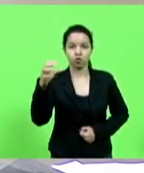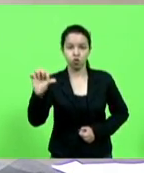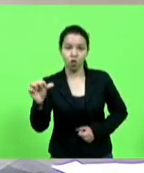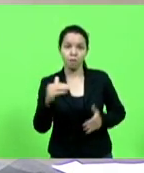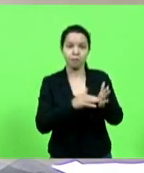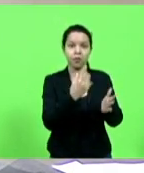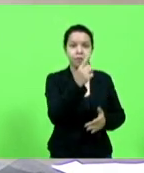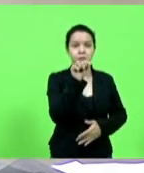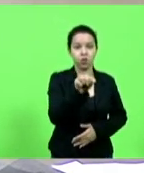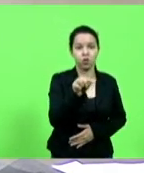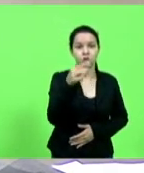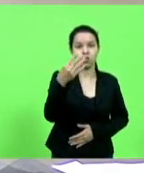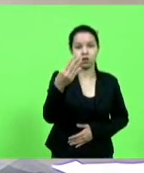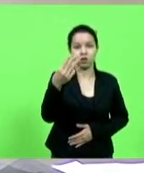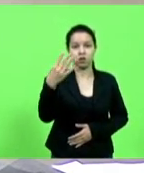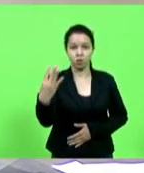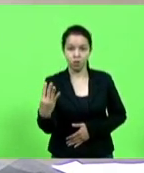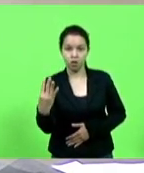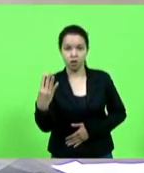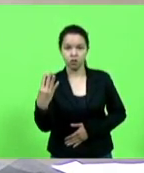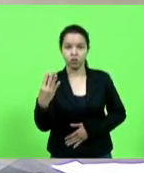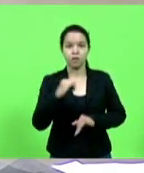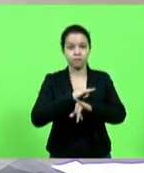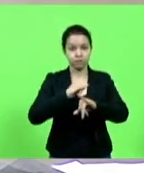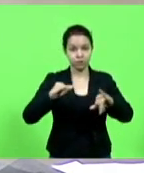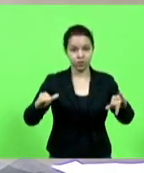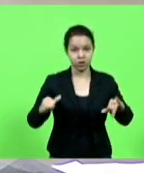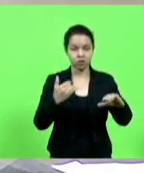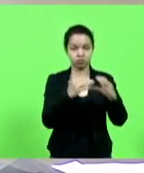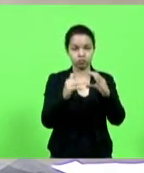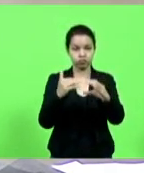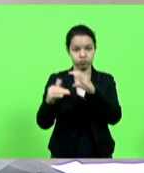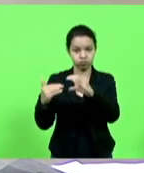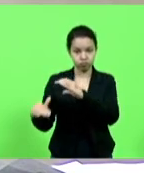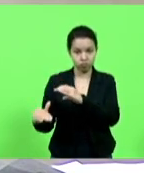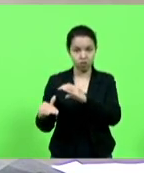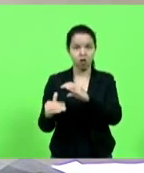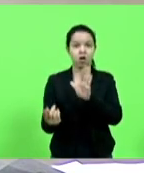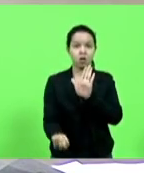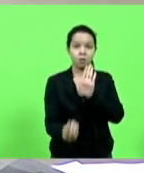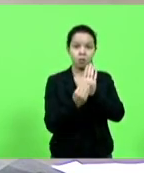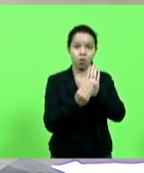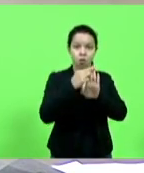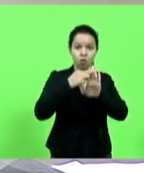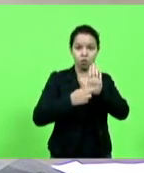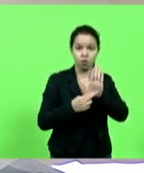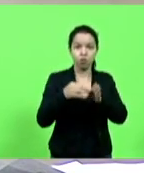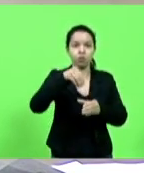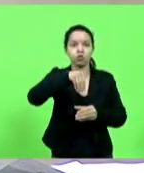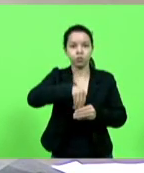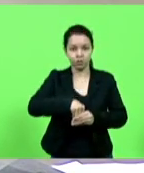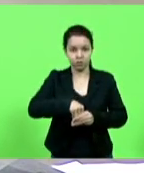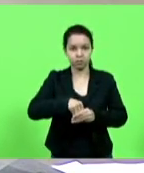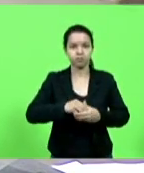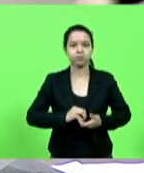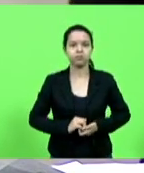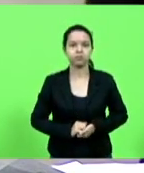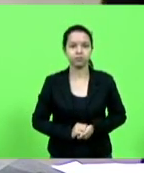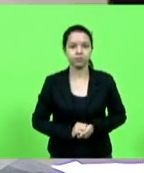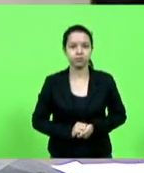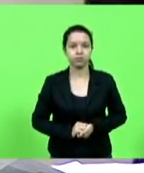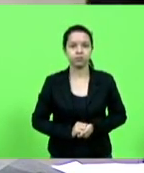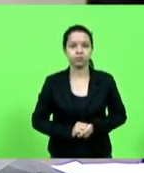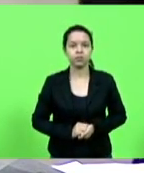esta presidência comunica que encaminhará os destinatários conforme determina o regimento interno as